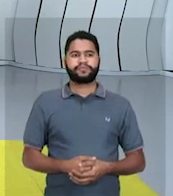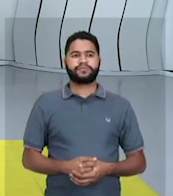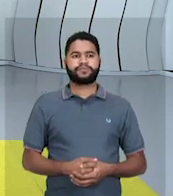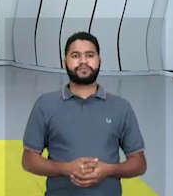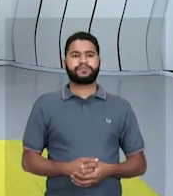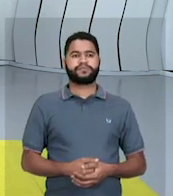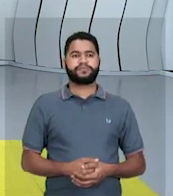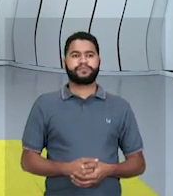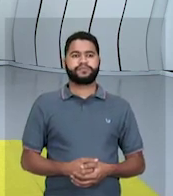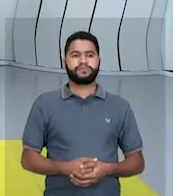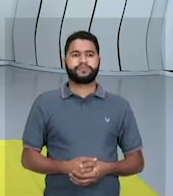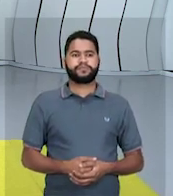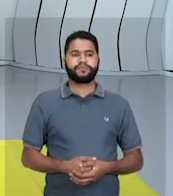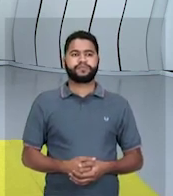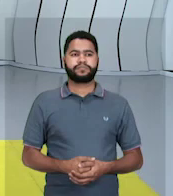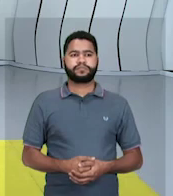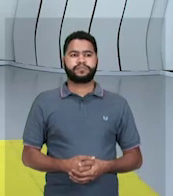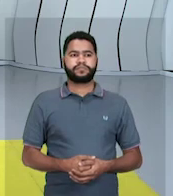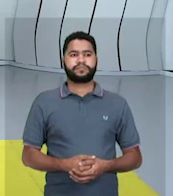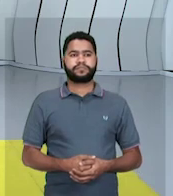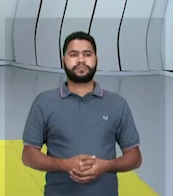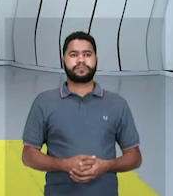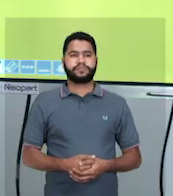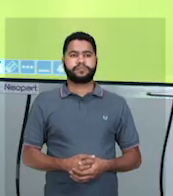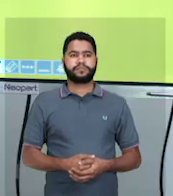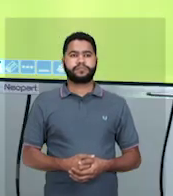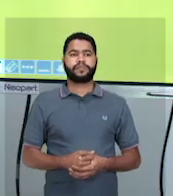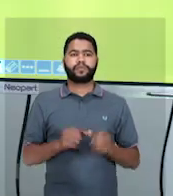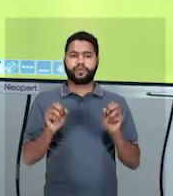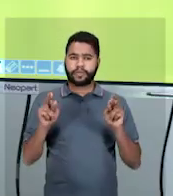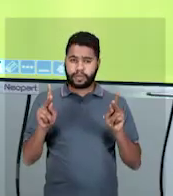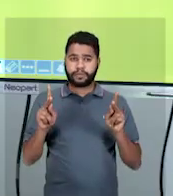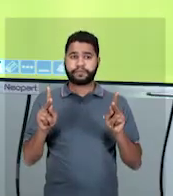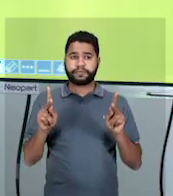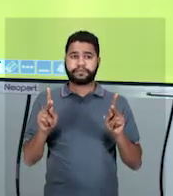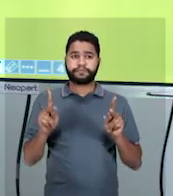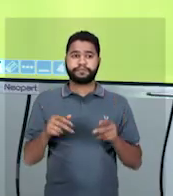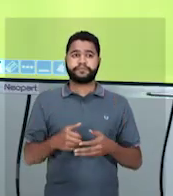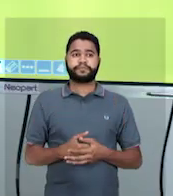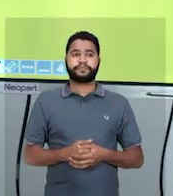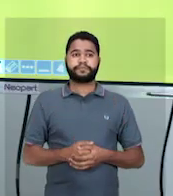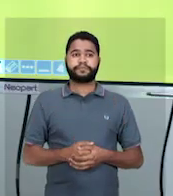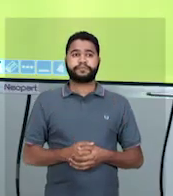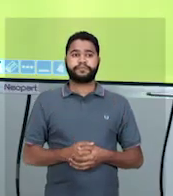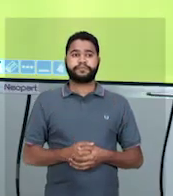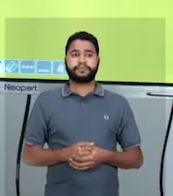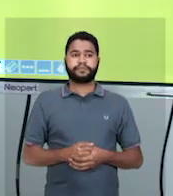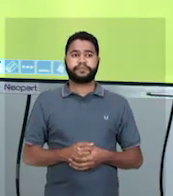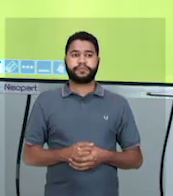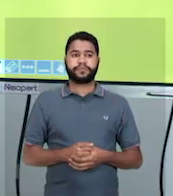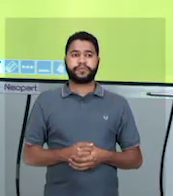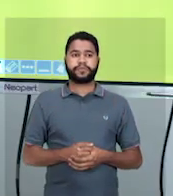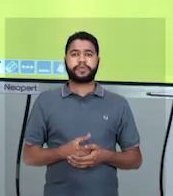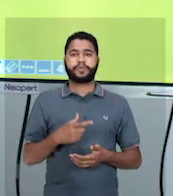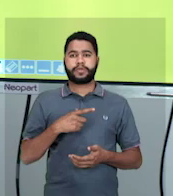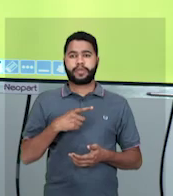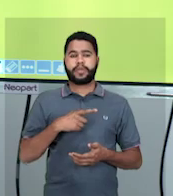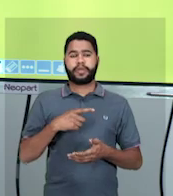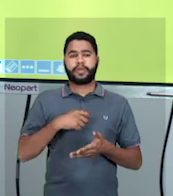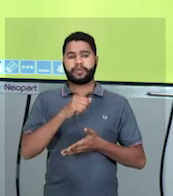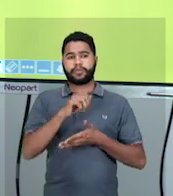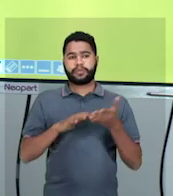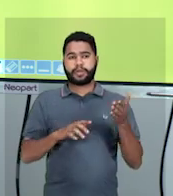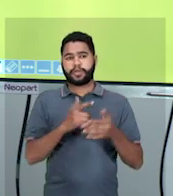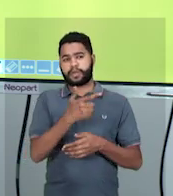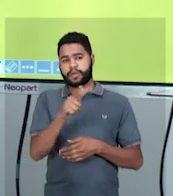hum graus C Oi ok bom então eu vou deixar como atividade para